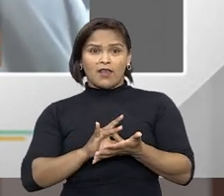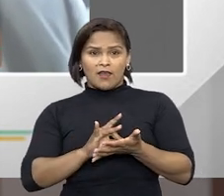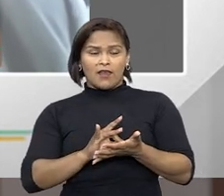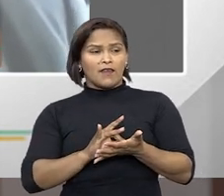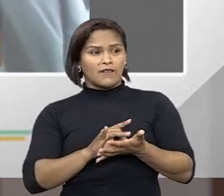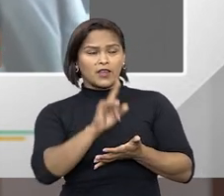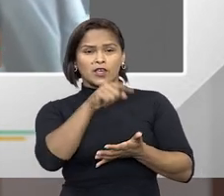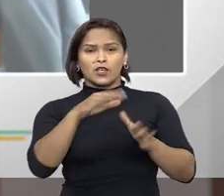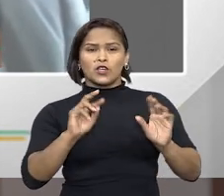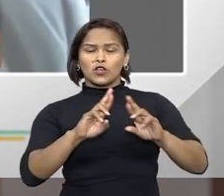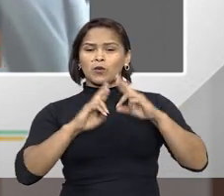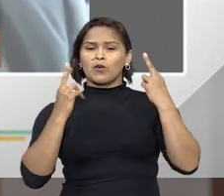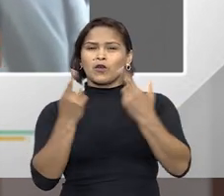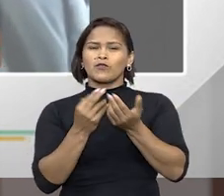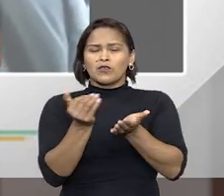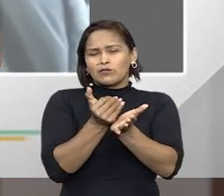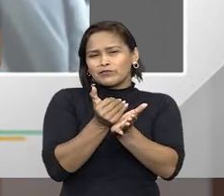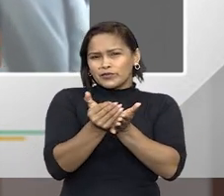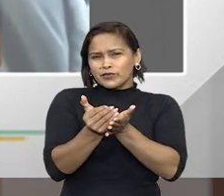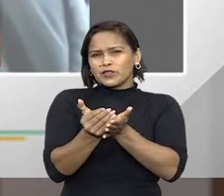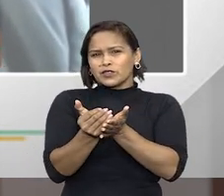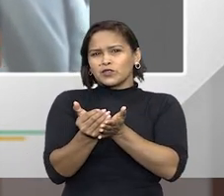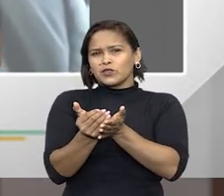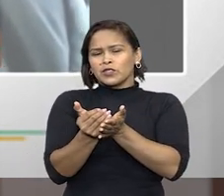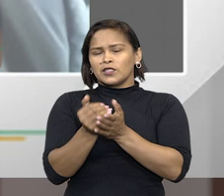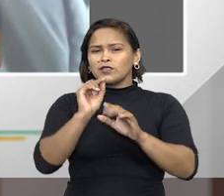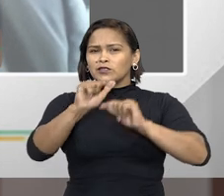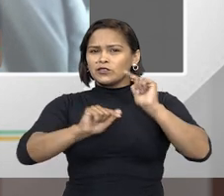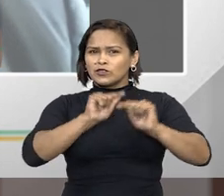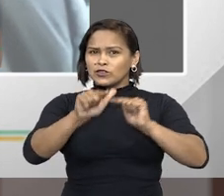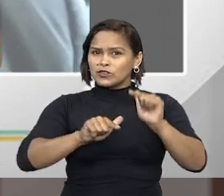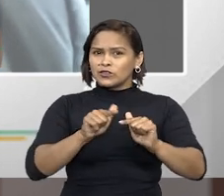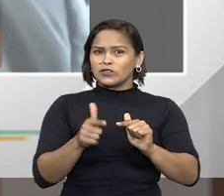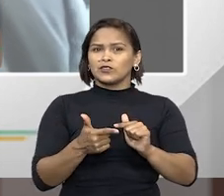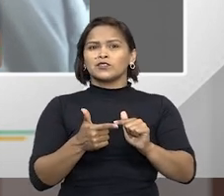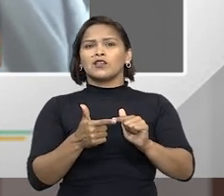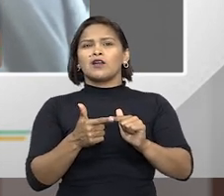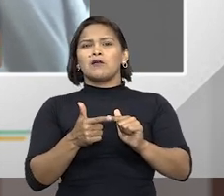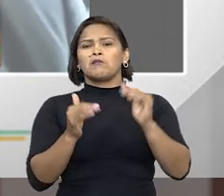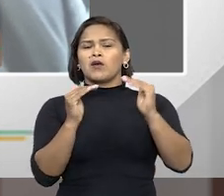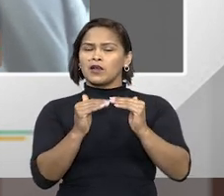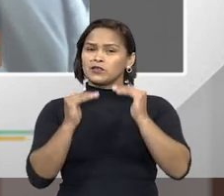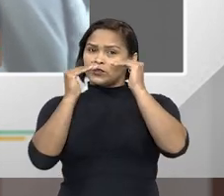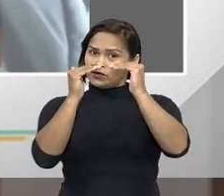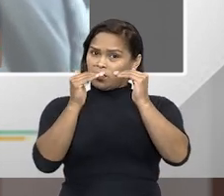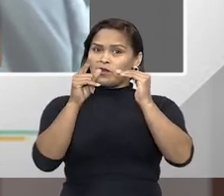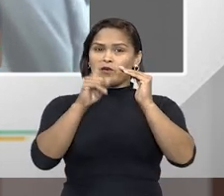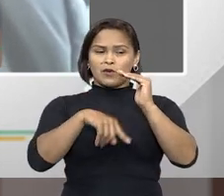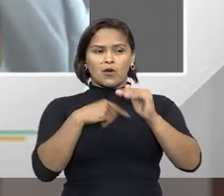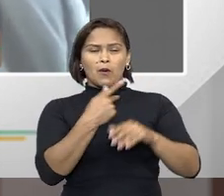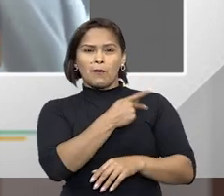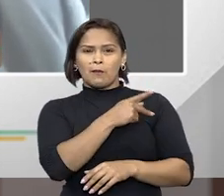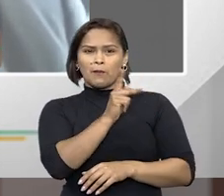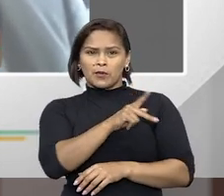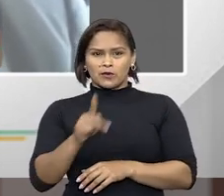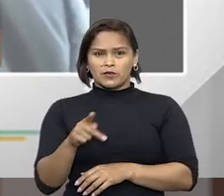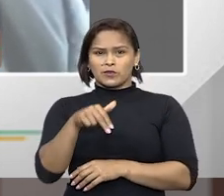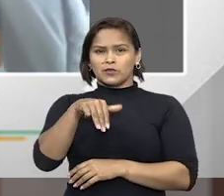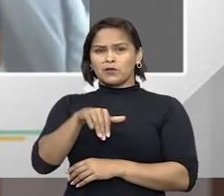no início das atividades da Corte Superior, o professor Miguel Reale